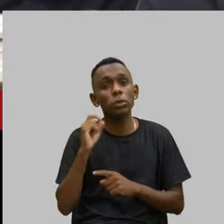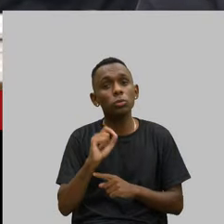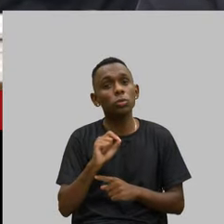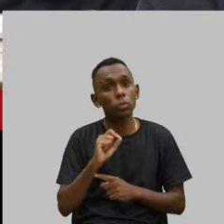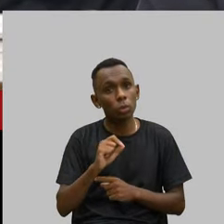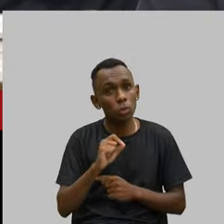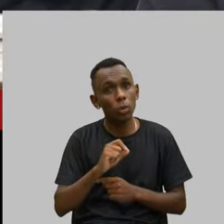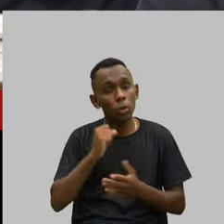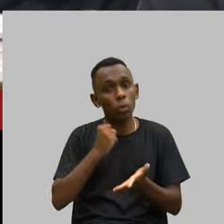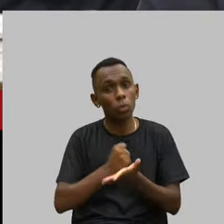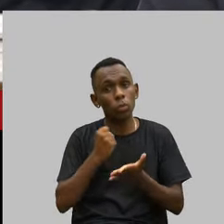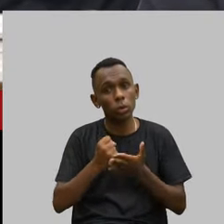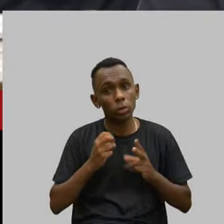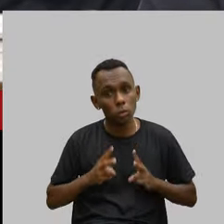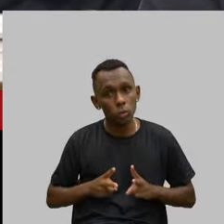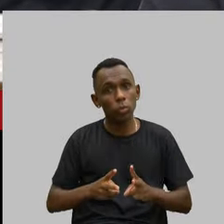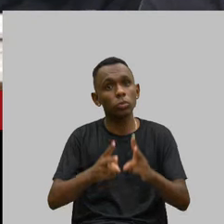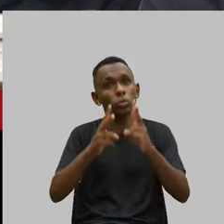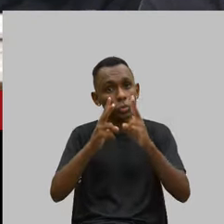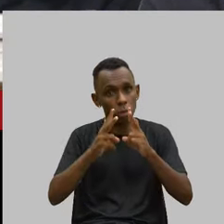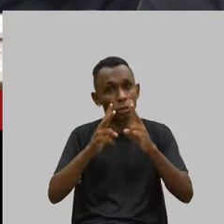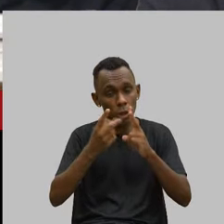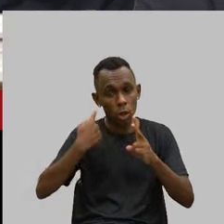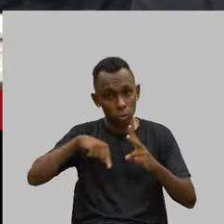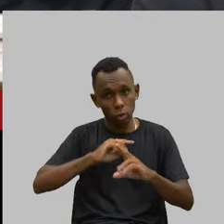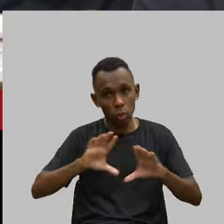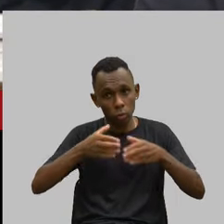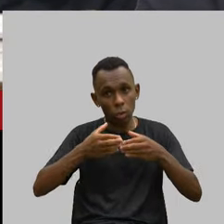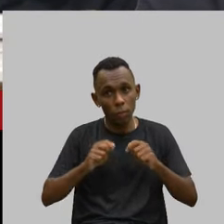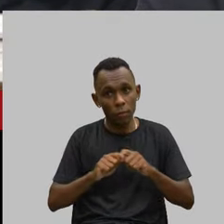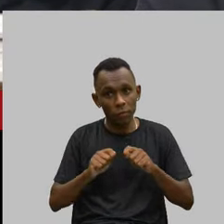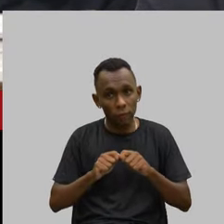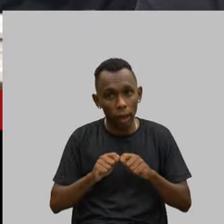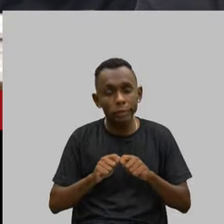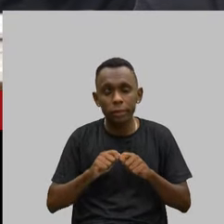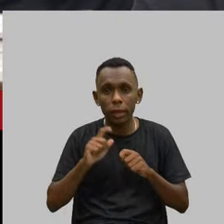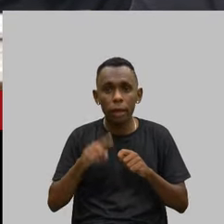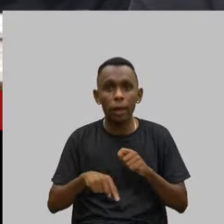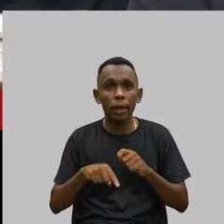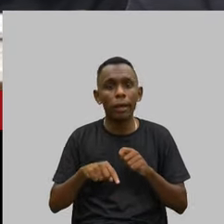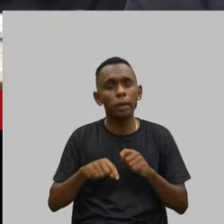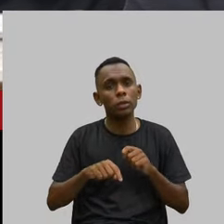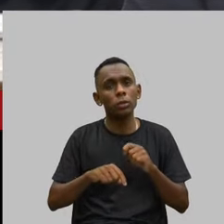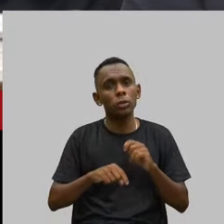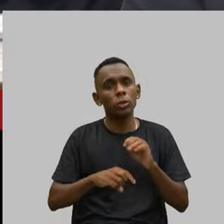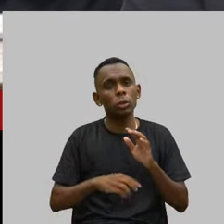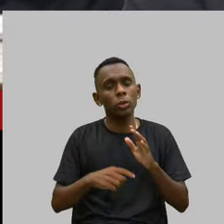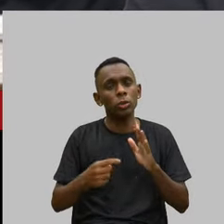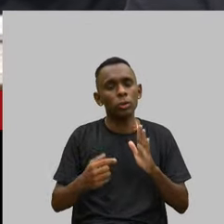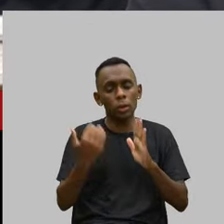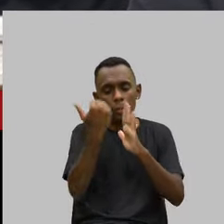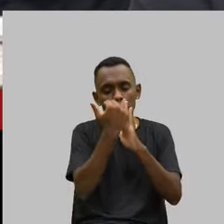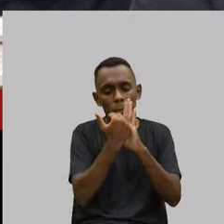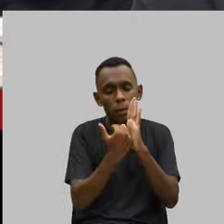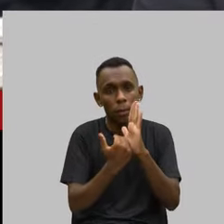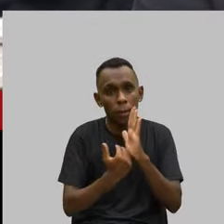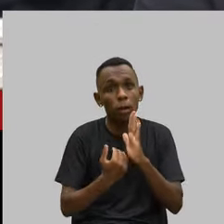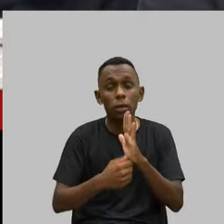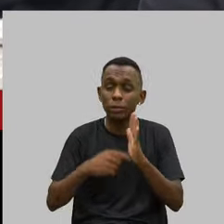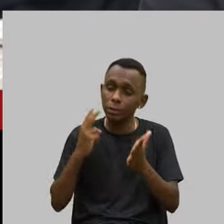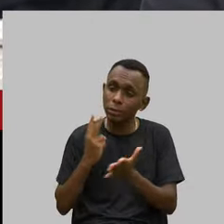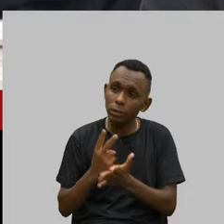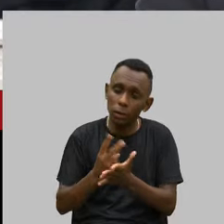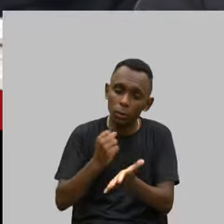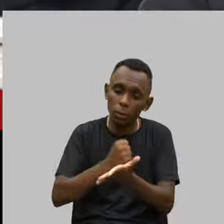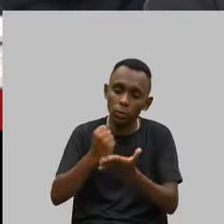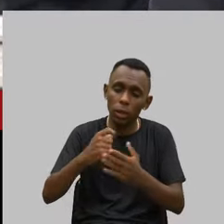o contrato de manutenção preventiva que a cepag faz tem vigente ela é nos moldes do que todo o contrato de manutenção preventiva